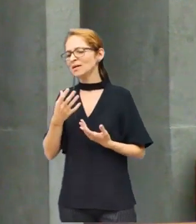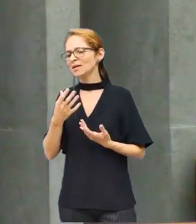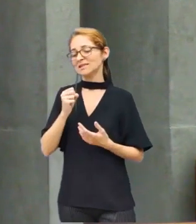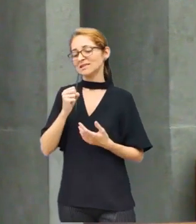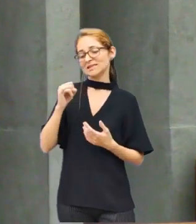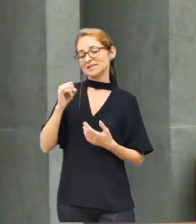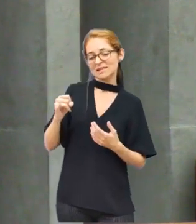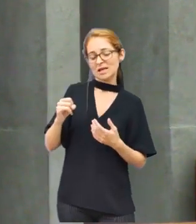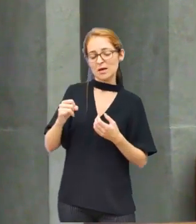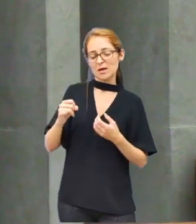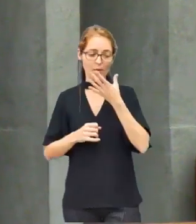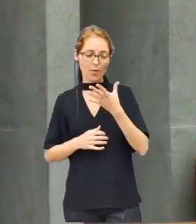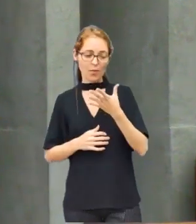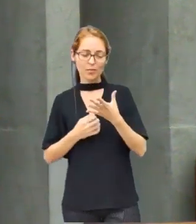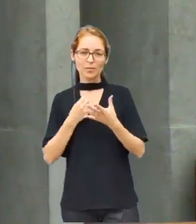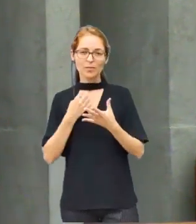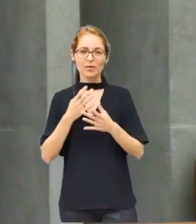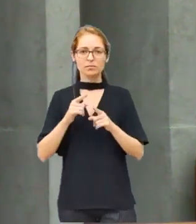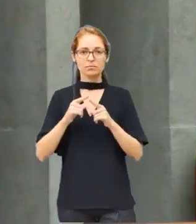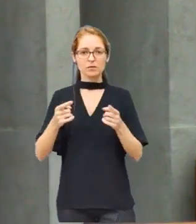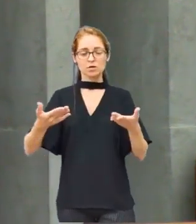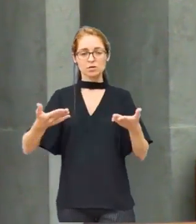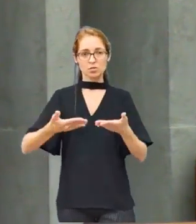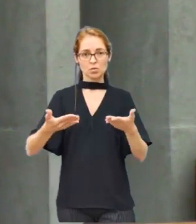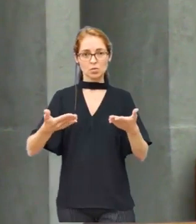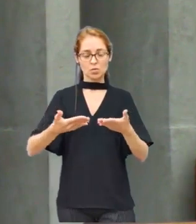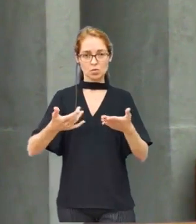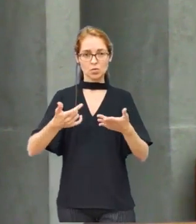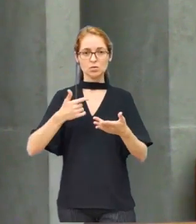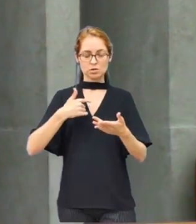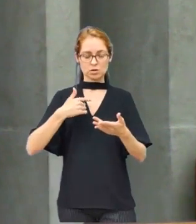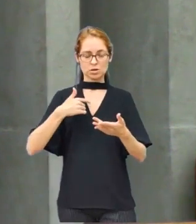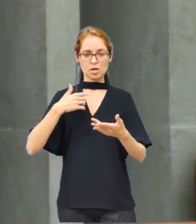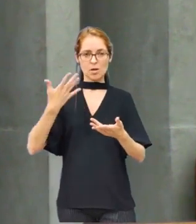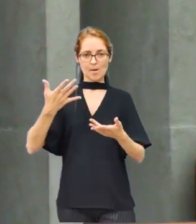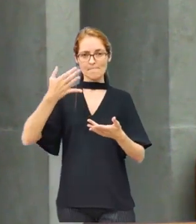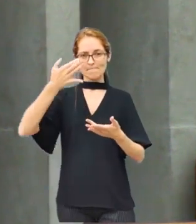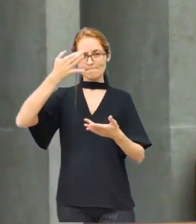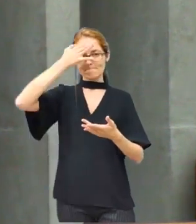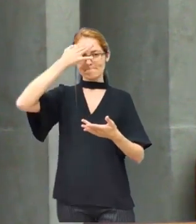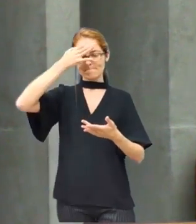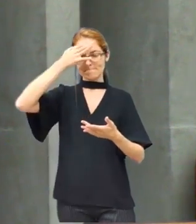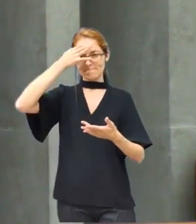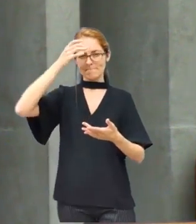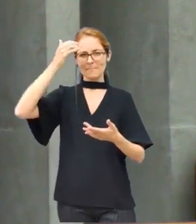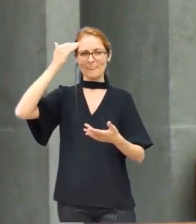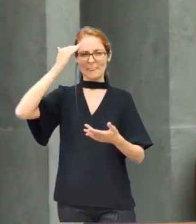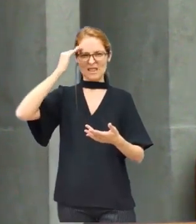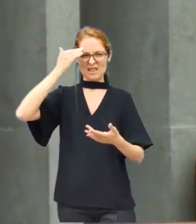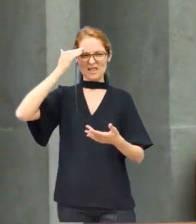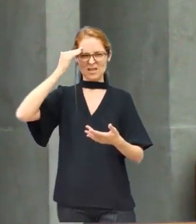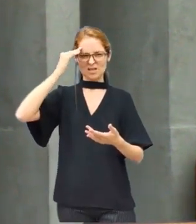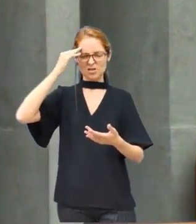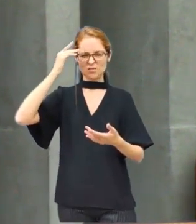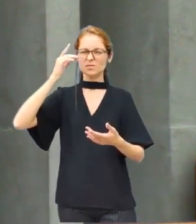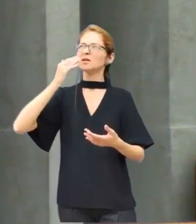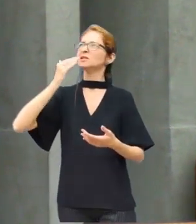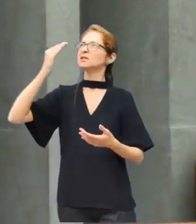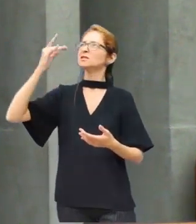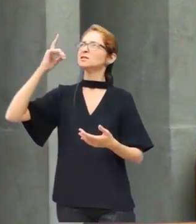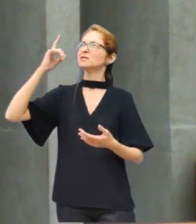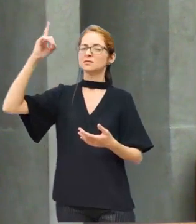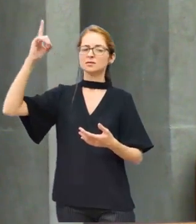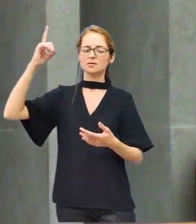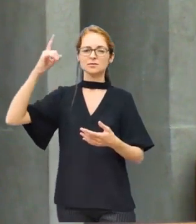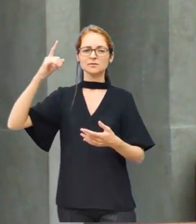esse rumo, será que isso vai ser bom? Mas hoje, diante da maturidade que ele tem, diante desse Deus e o amor que ele tem expressado para essa palavra,